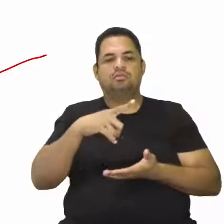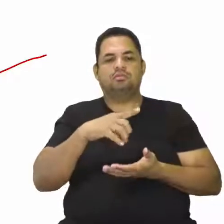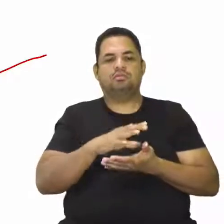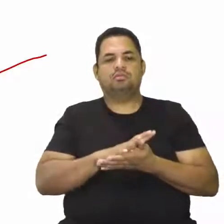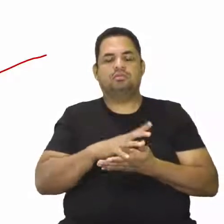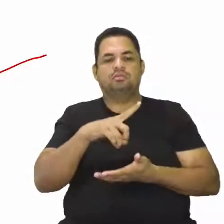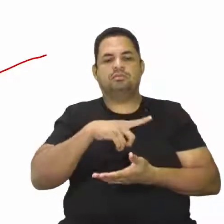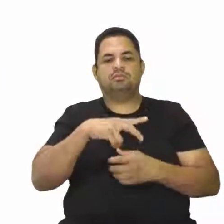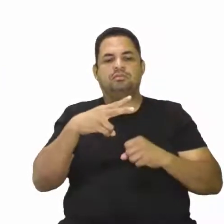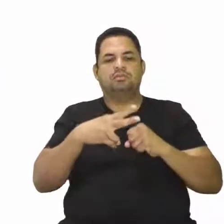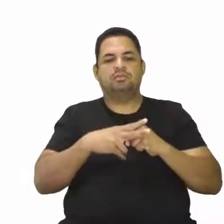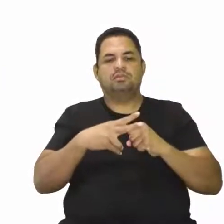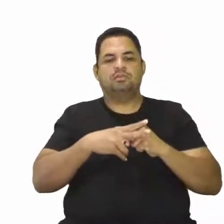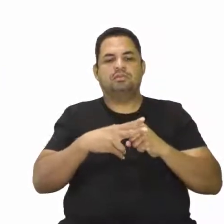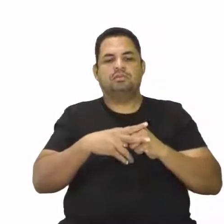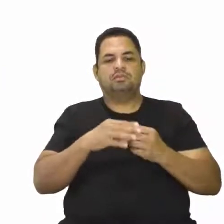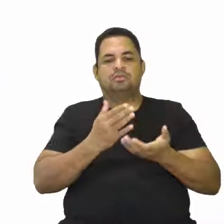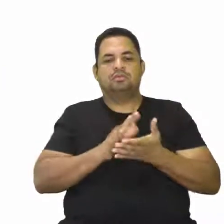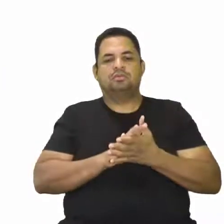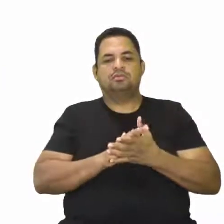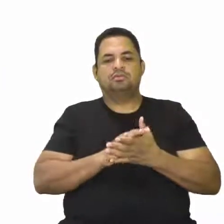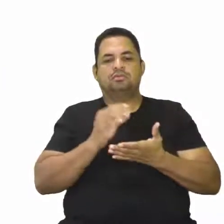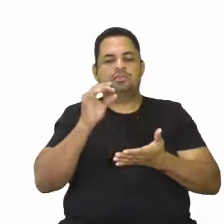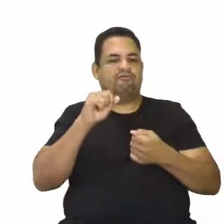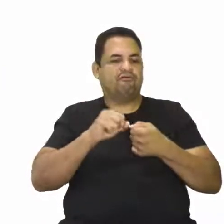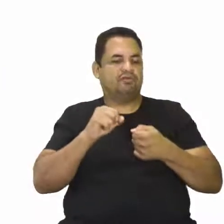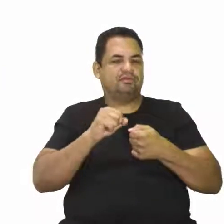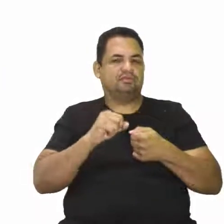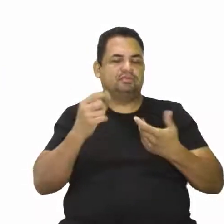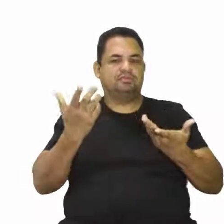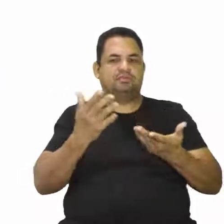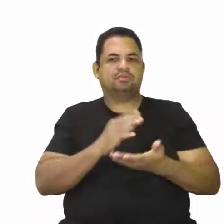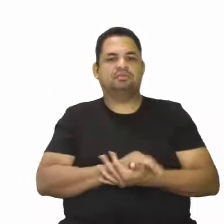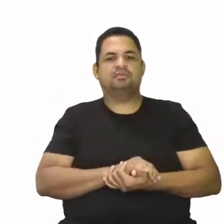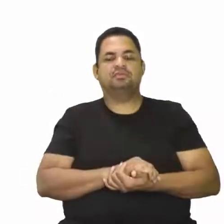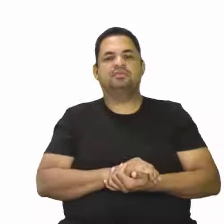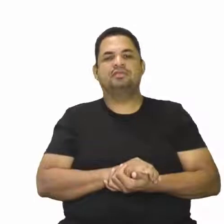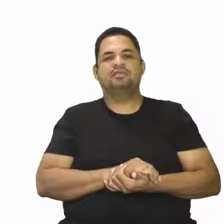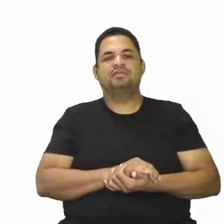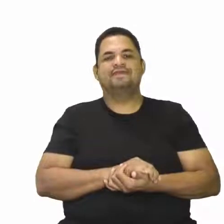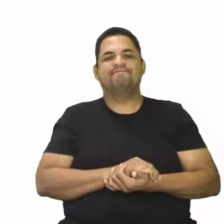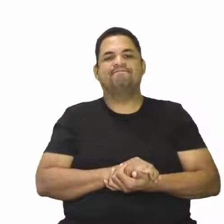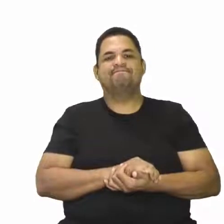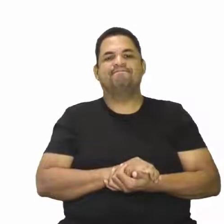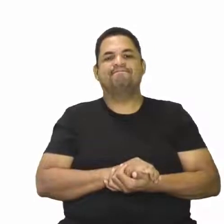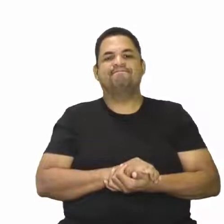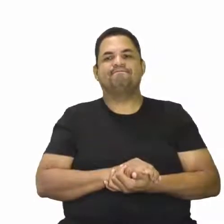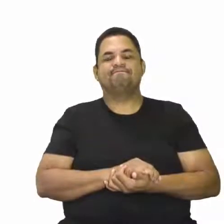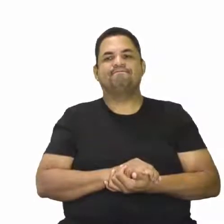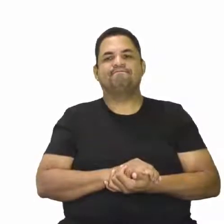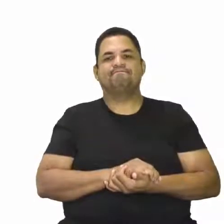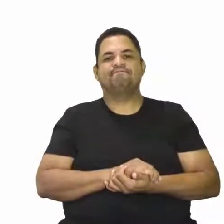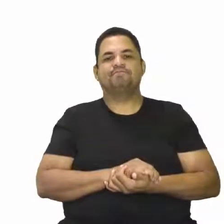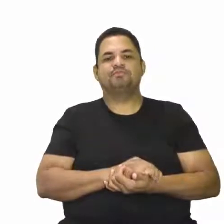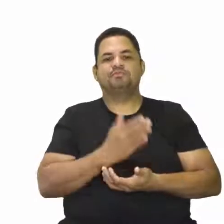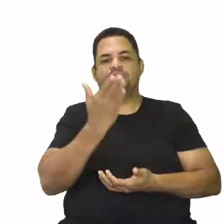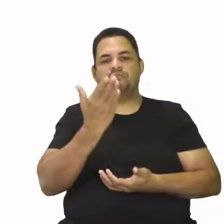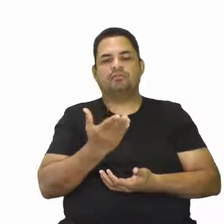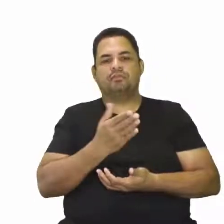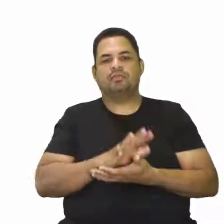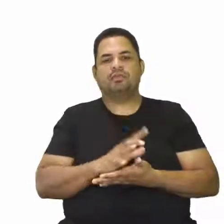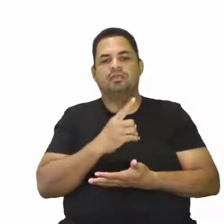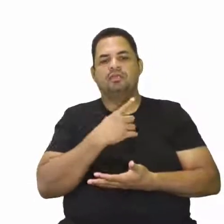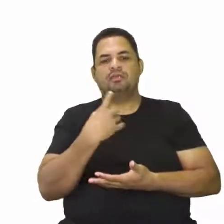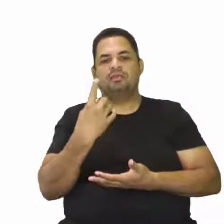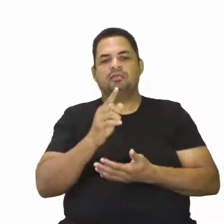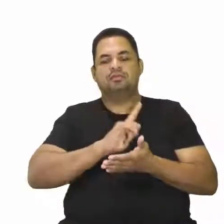os verbos de ação, certo? Então, esses foram aqui os